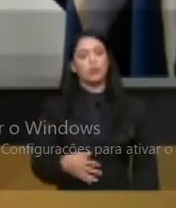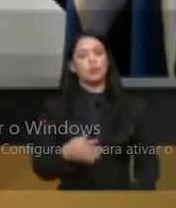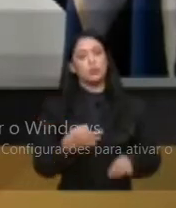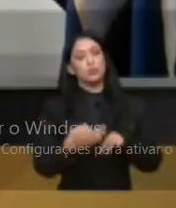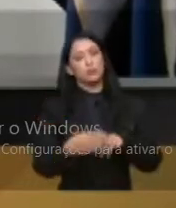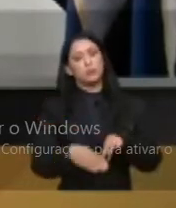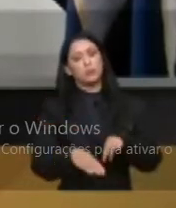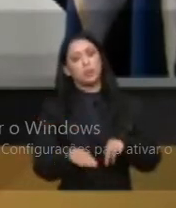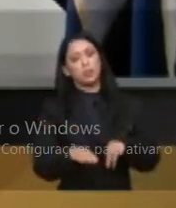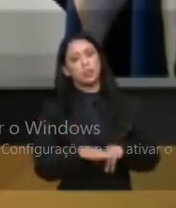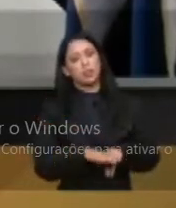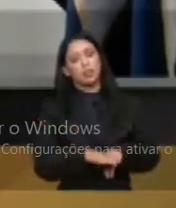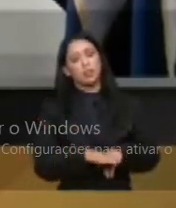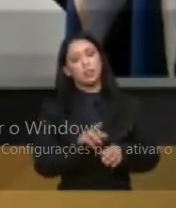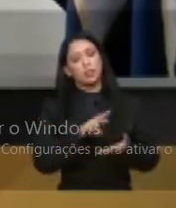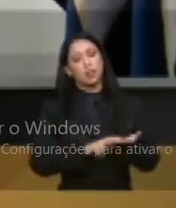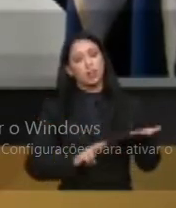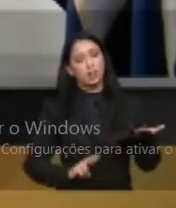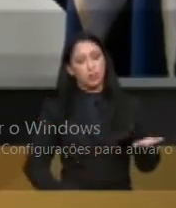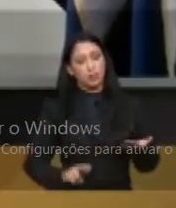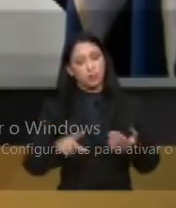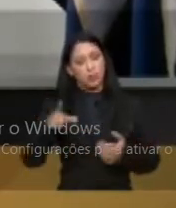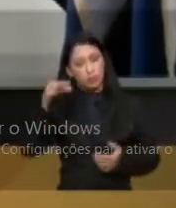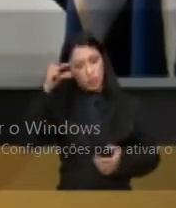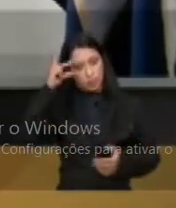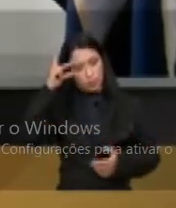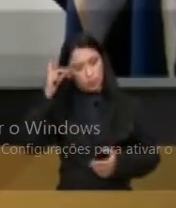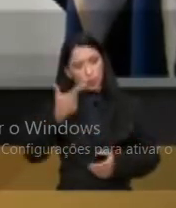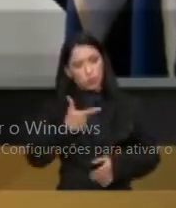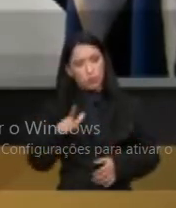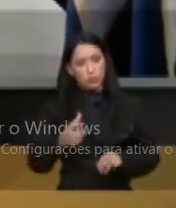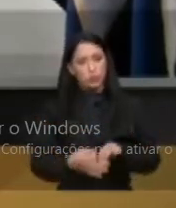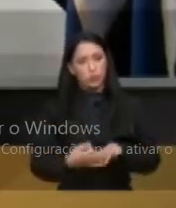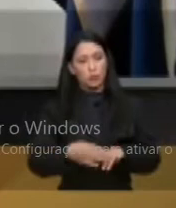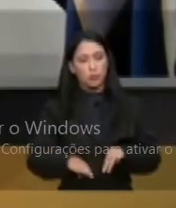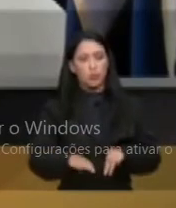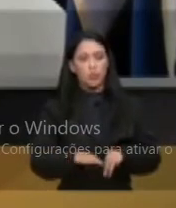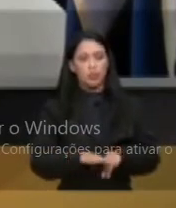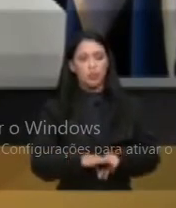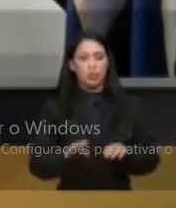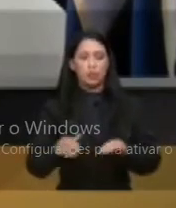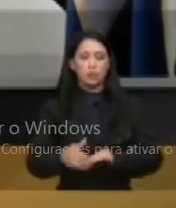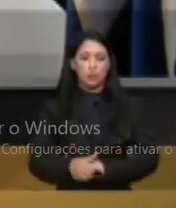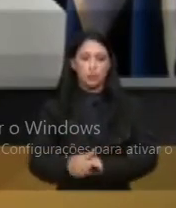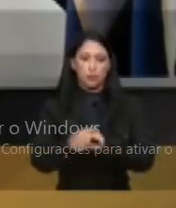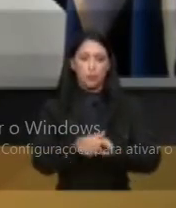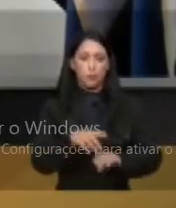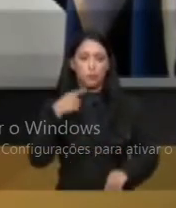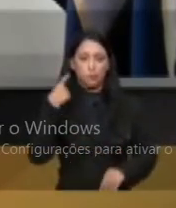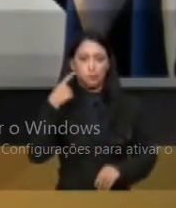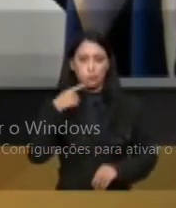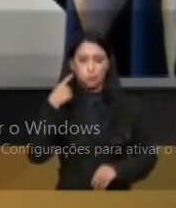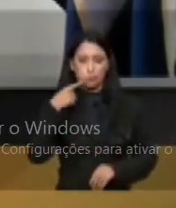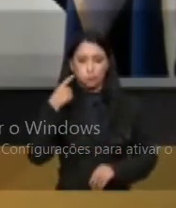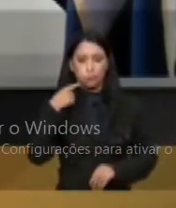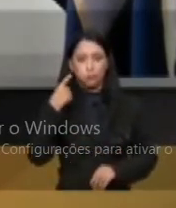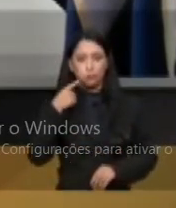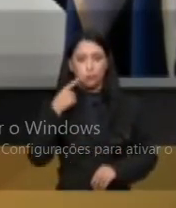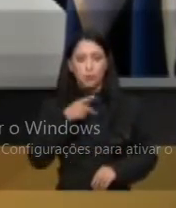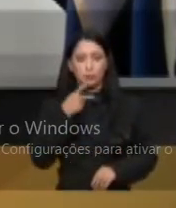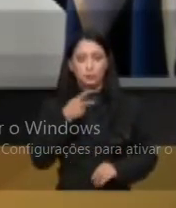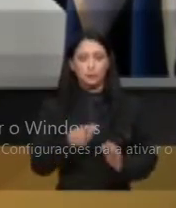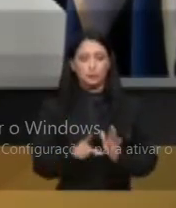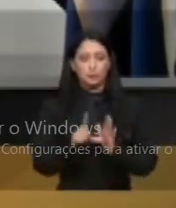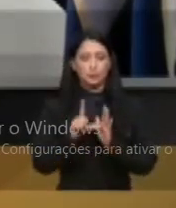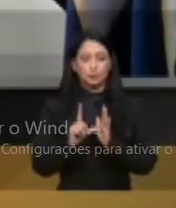Lúcia, os senhores ministros, especialmente o eminente ministro relator, André Mendonça. Cumprimento os